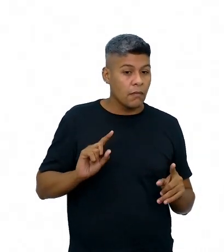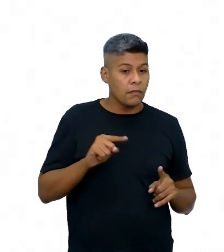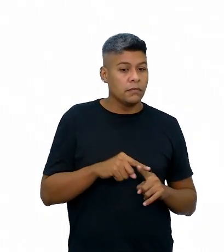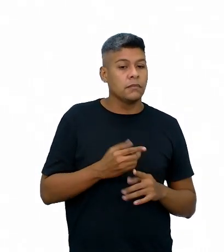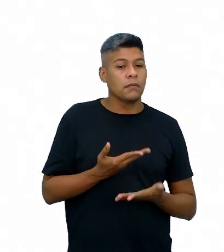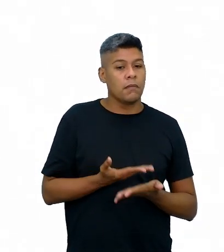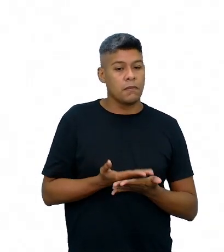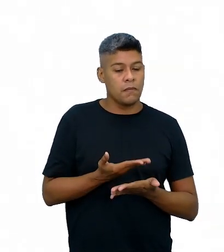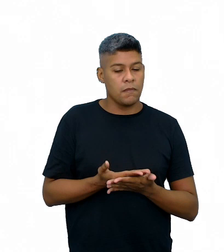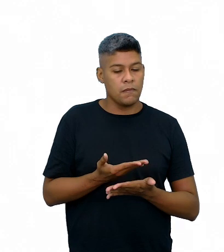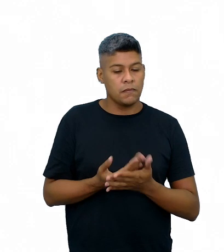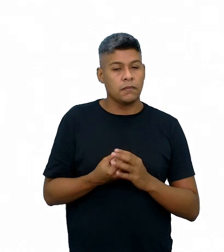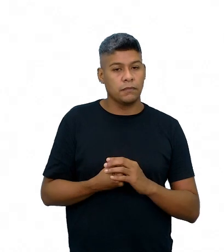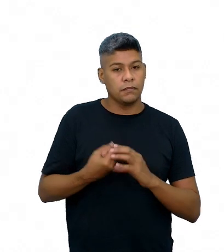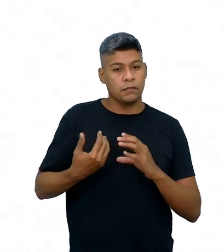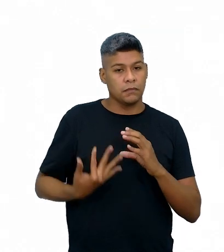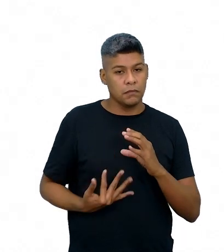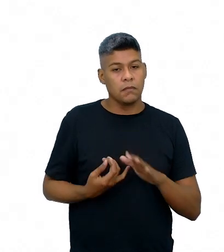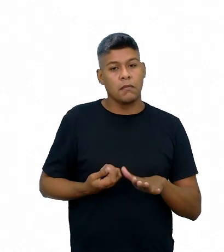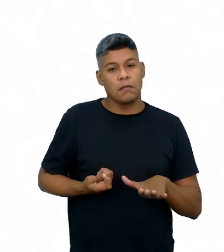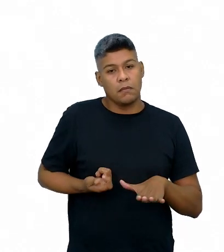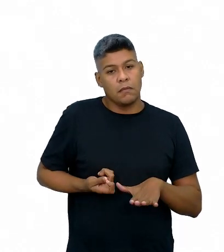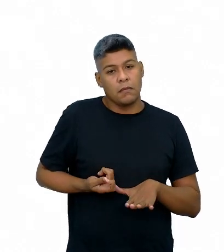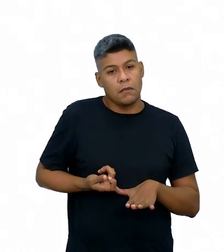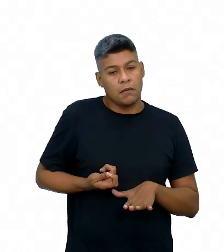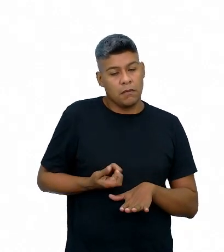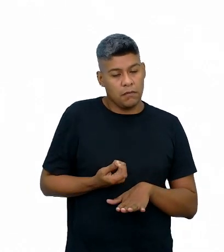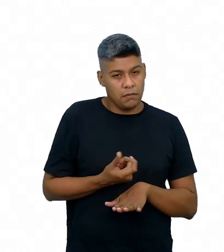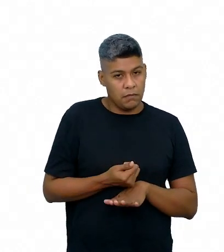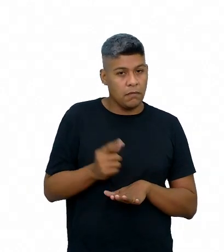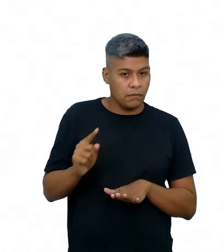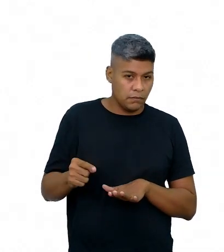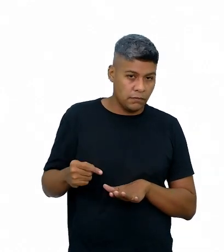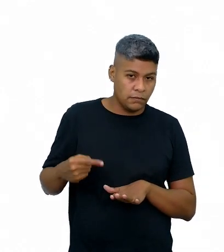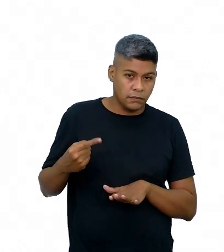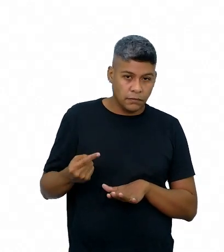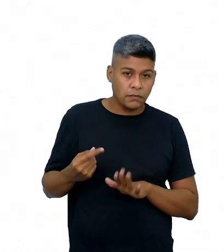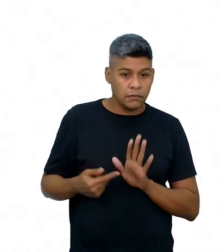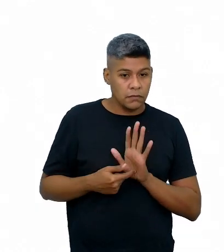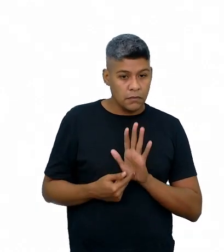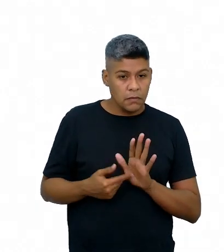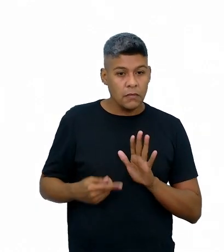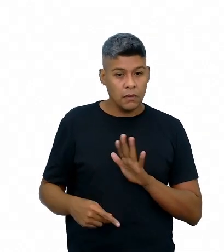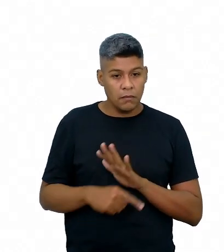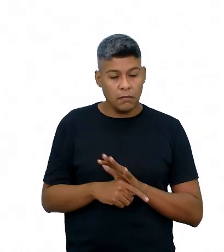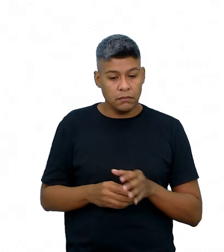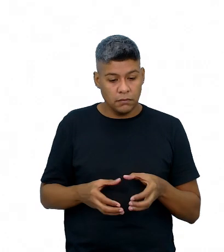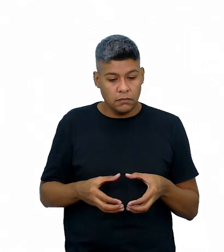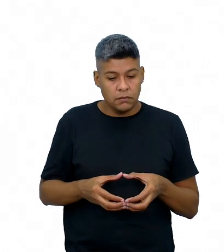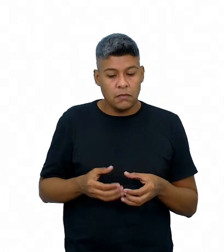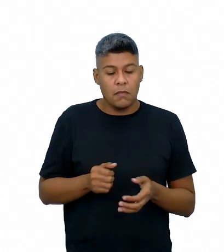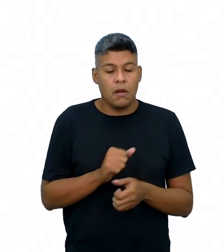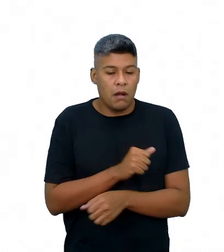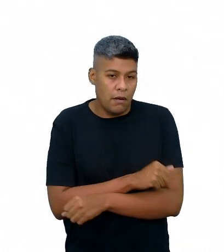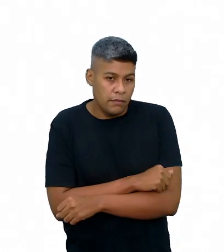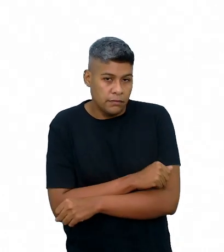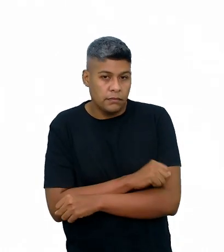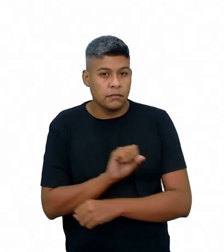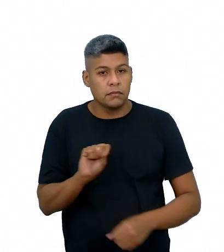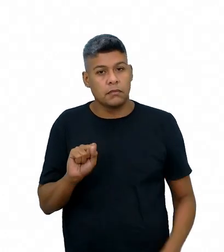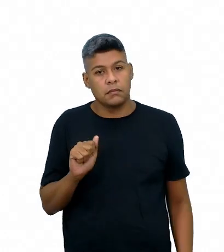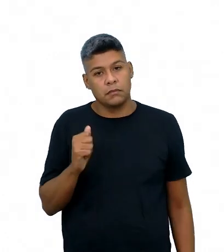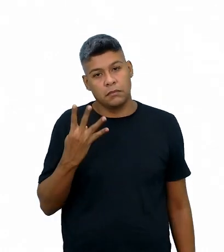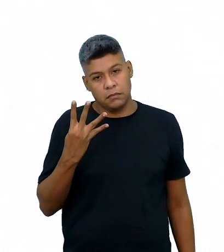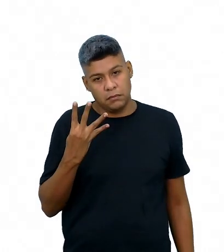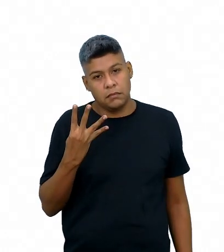aula, características das fake news. Num segundo momento, apresentar o conjunto de aulas, proposições da SA3 para o